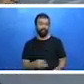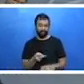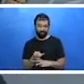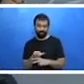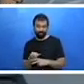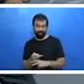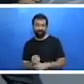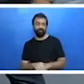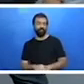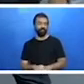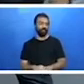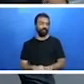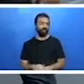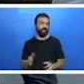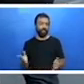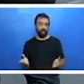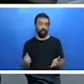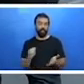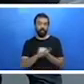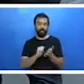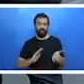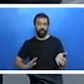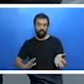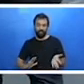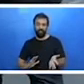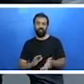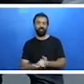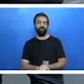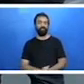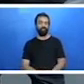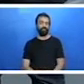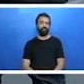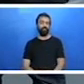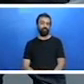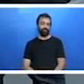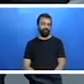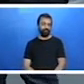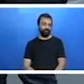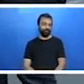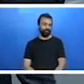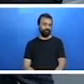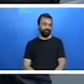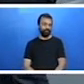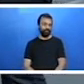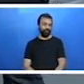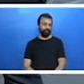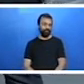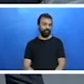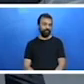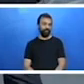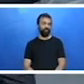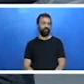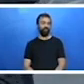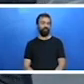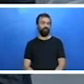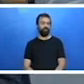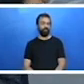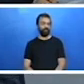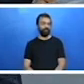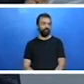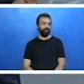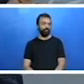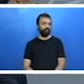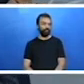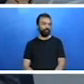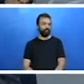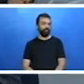tá bom? E agora nós vamos para a hora da tarefa. E a tarefa da unidade 12,